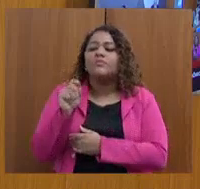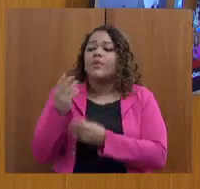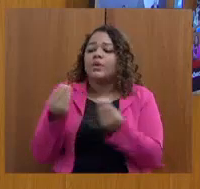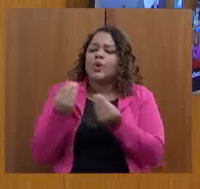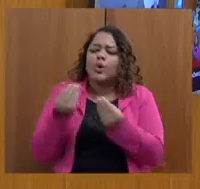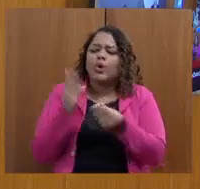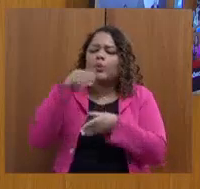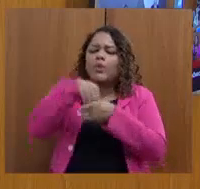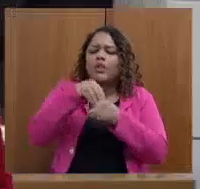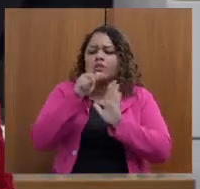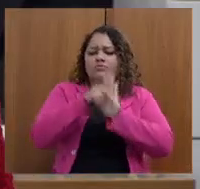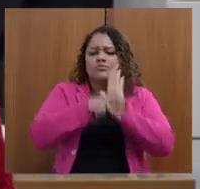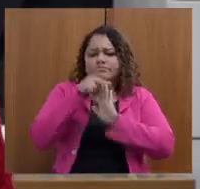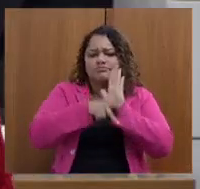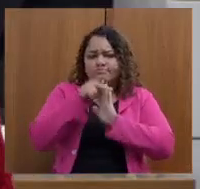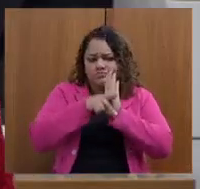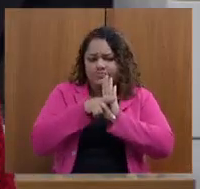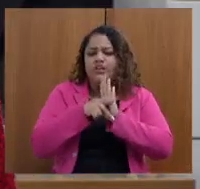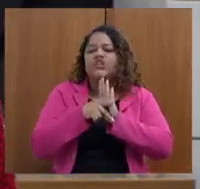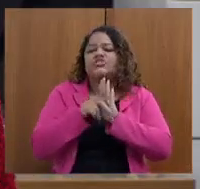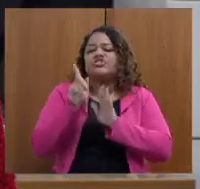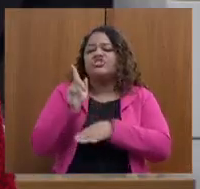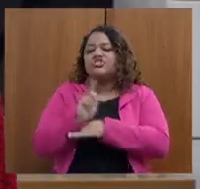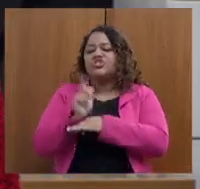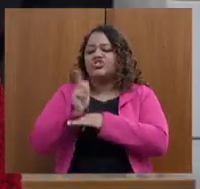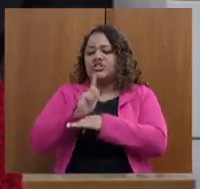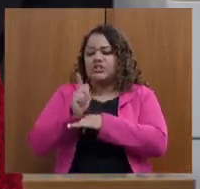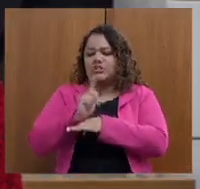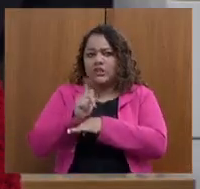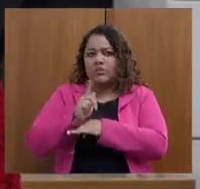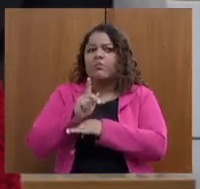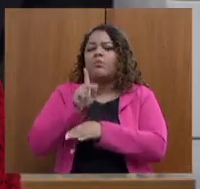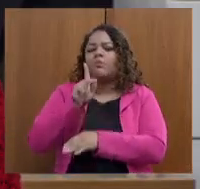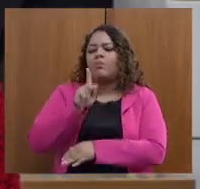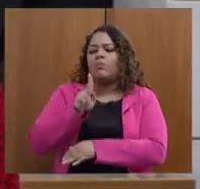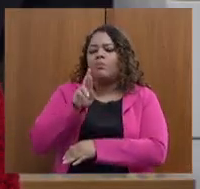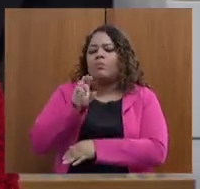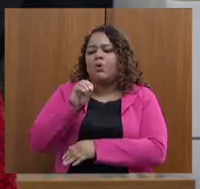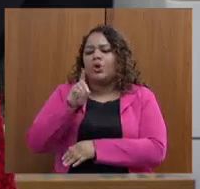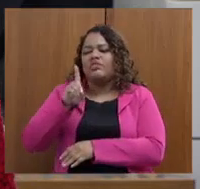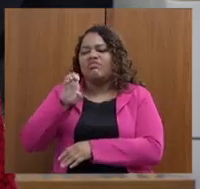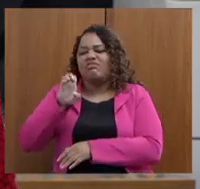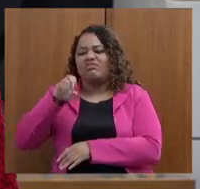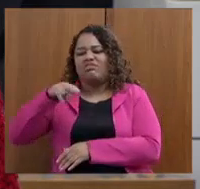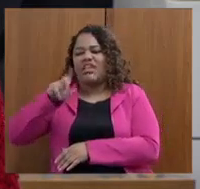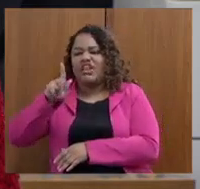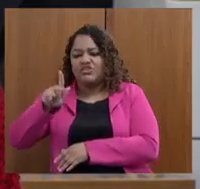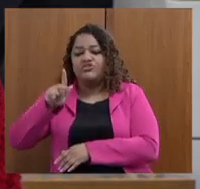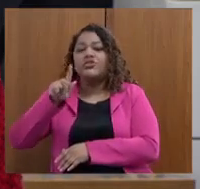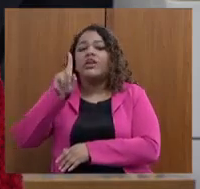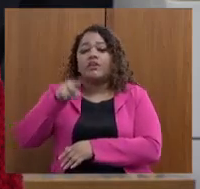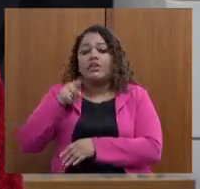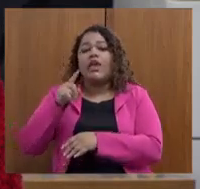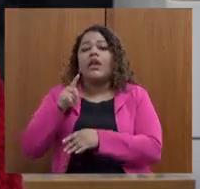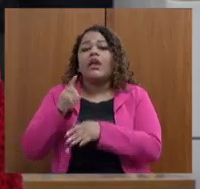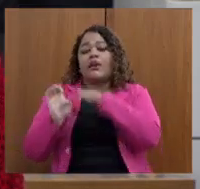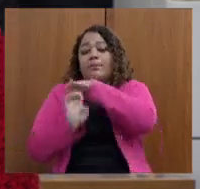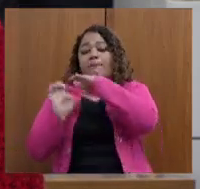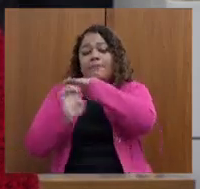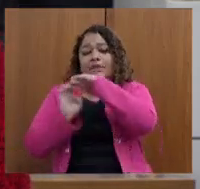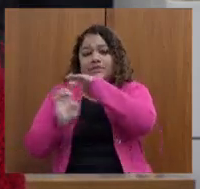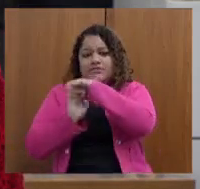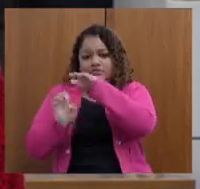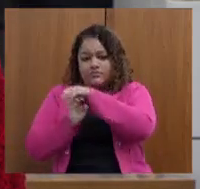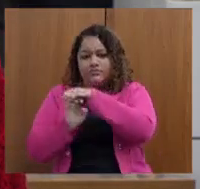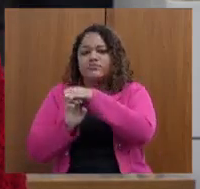programa de gestão da codange a gente tem a companhia brasileira de lítio que é a única produtora integrada